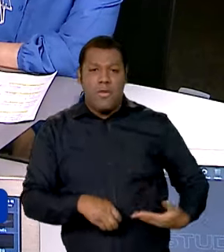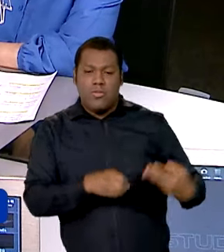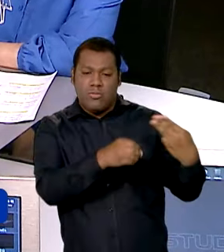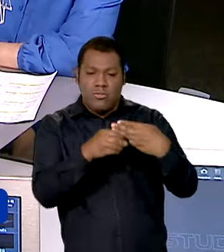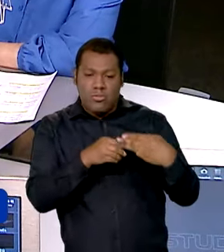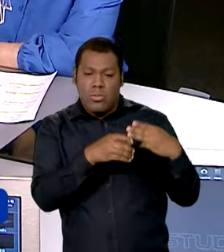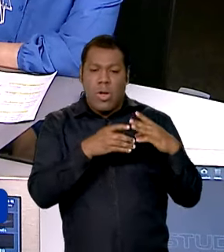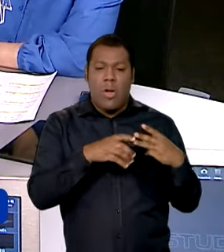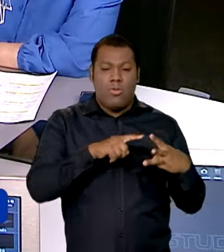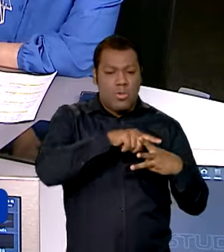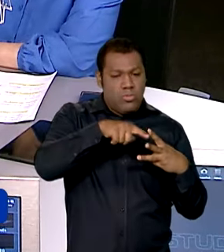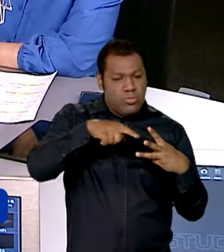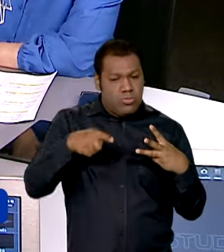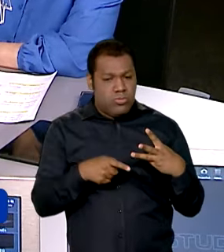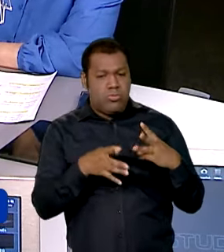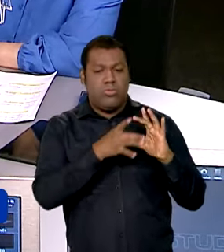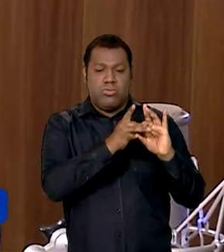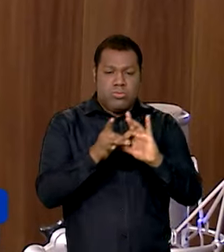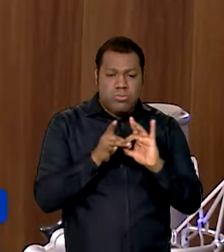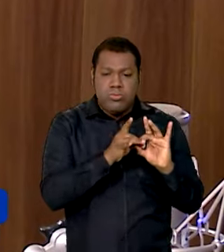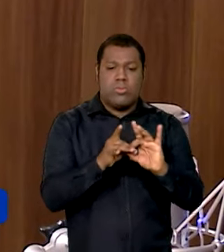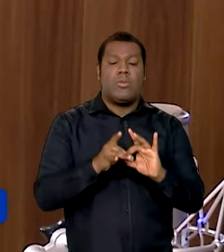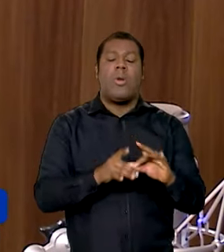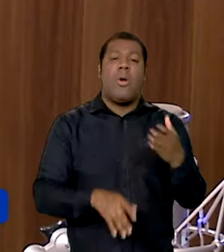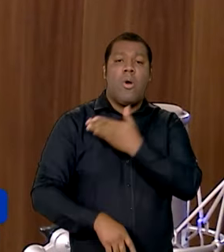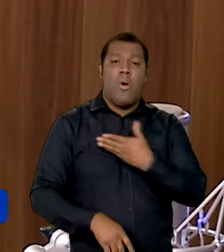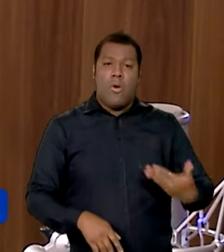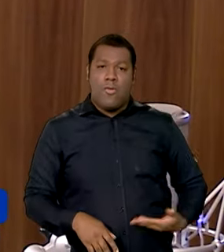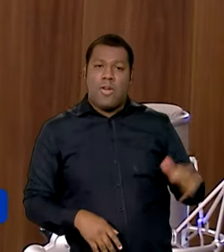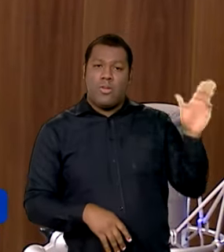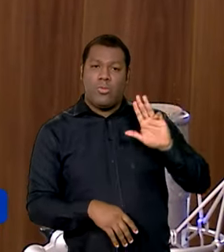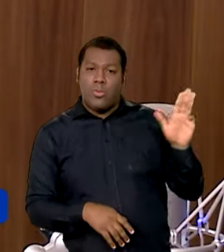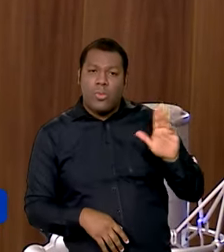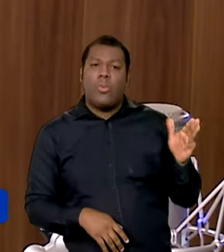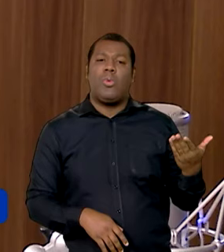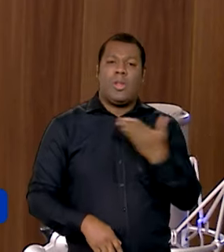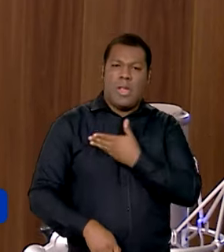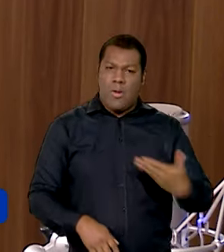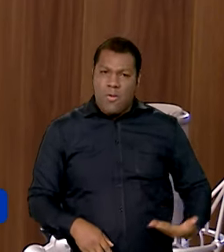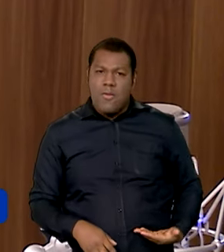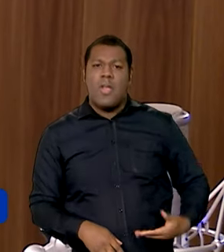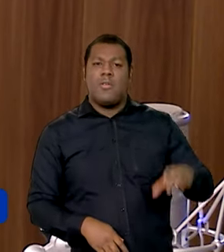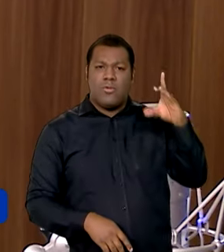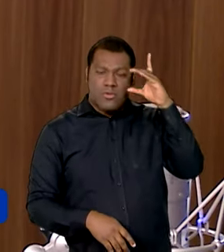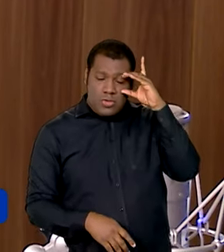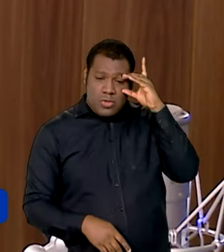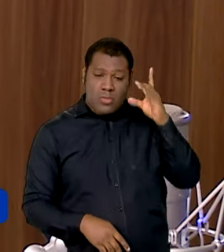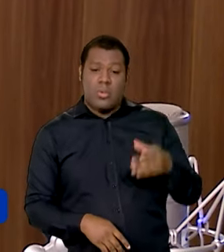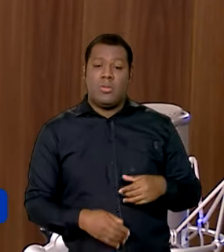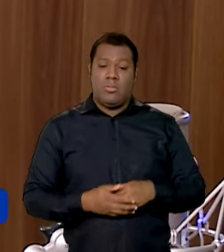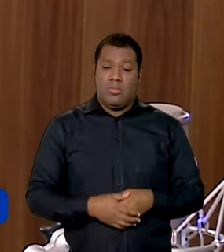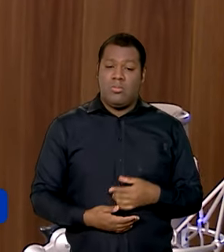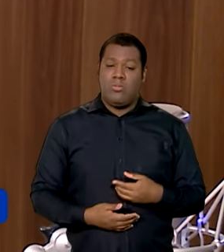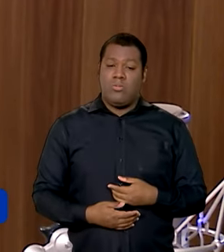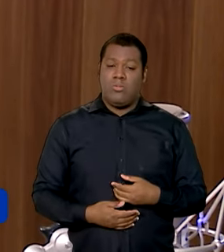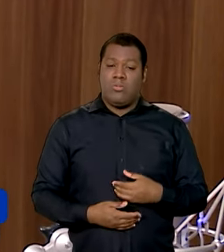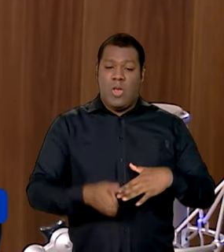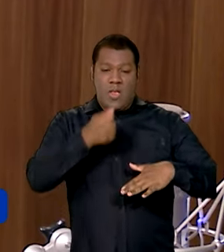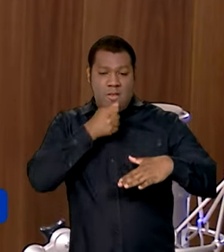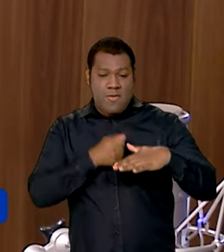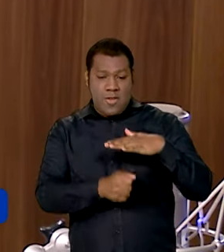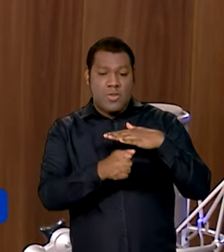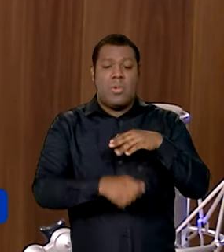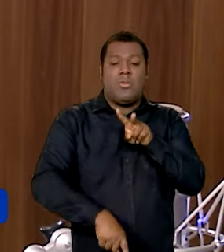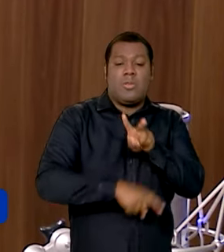em regra o governo Lula no primeiro e segundo governo Dilma no primeiro e segundo sempre investiram em defesa civil e